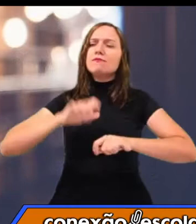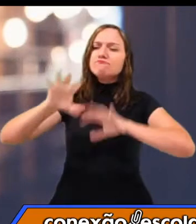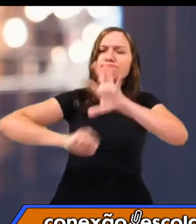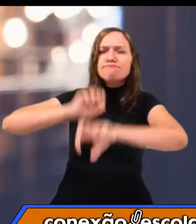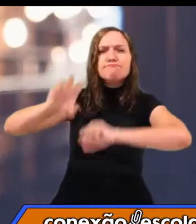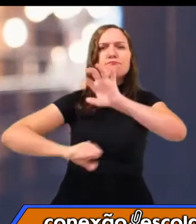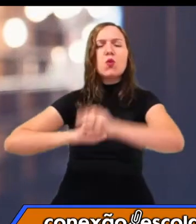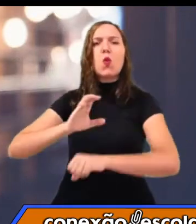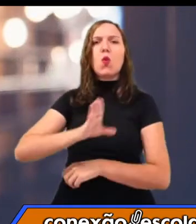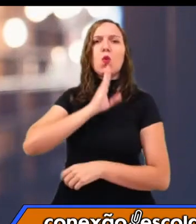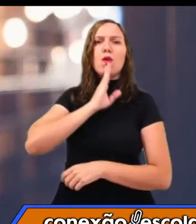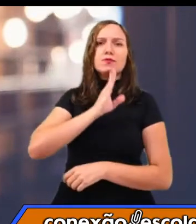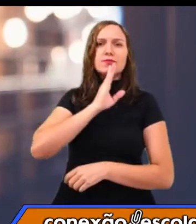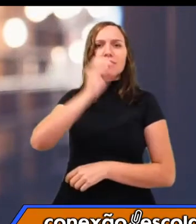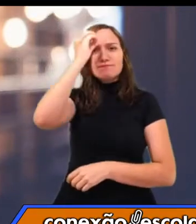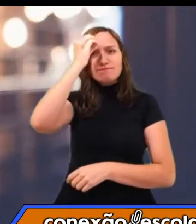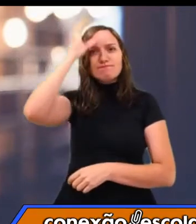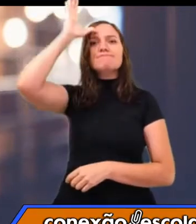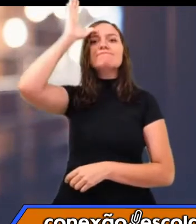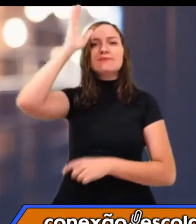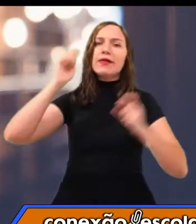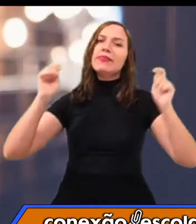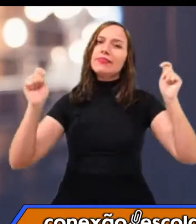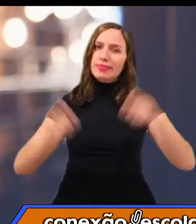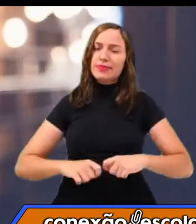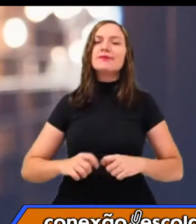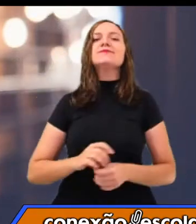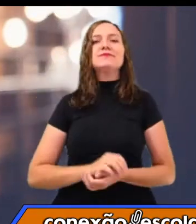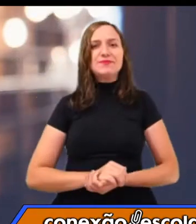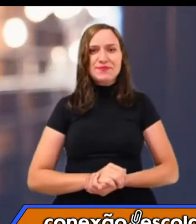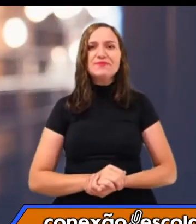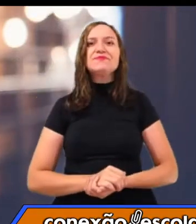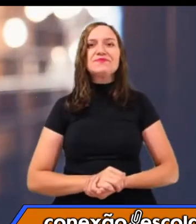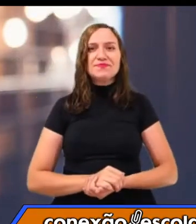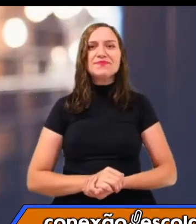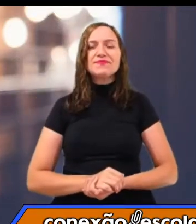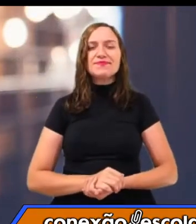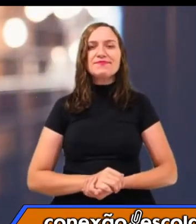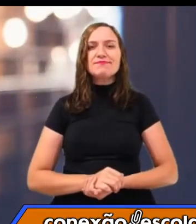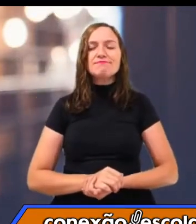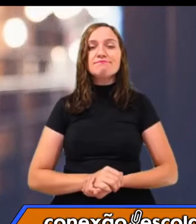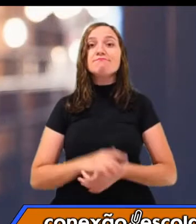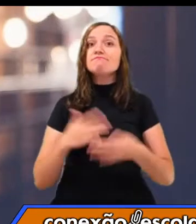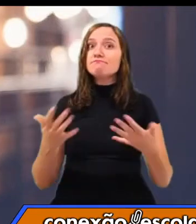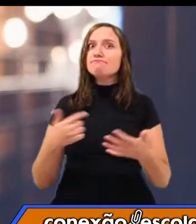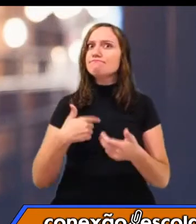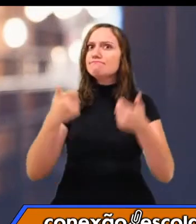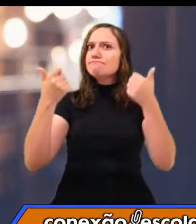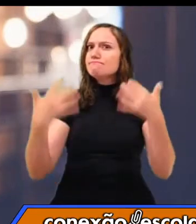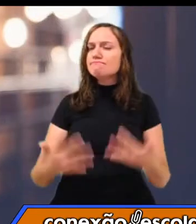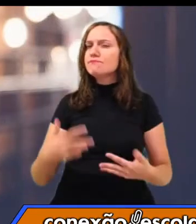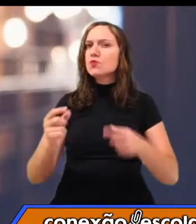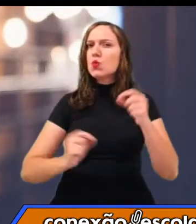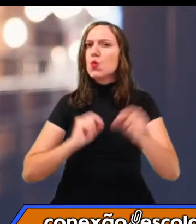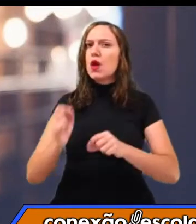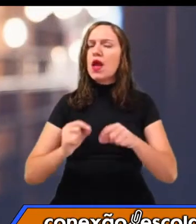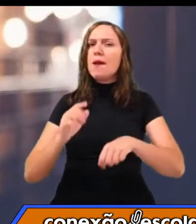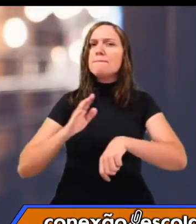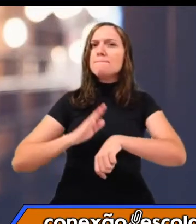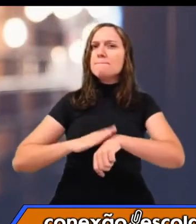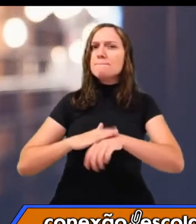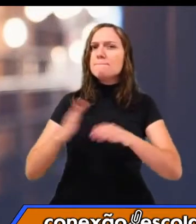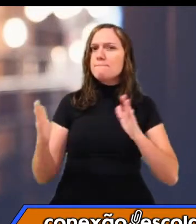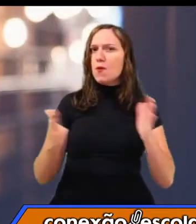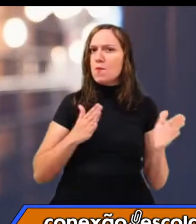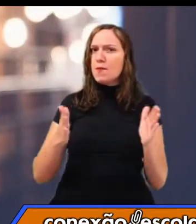ser capaz de conhecer, né? Isso, como eu falei, para aquele momento era uma